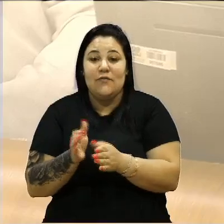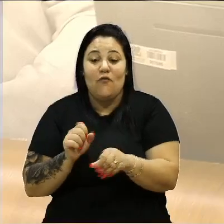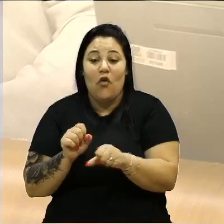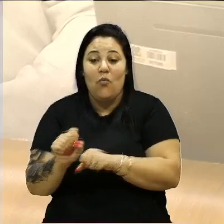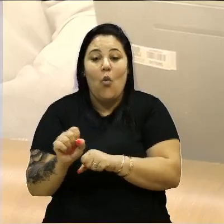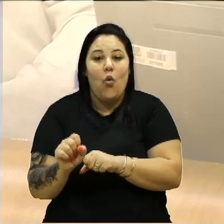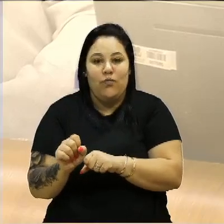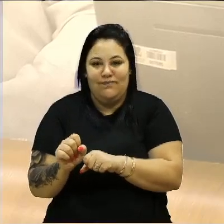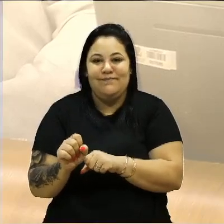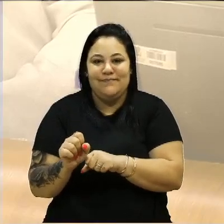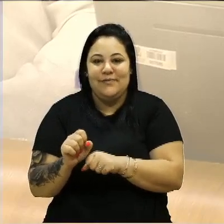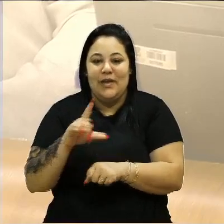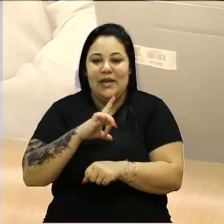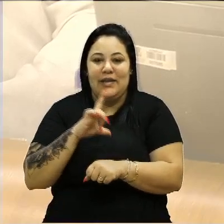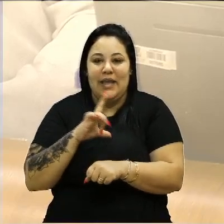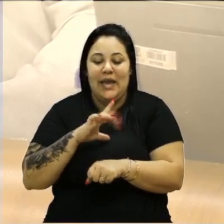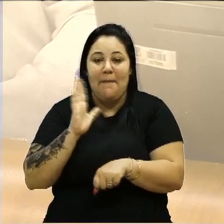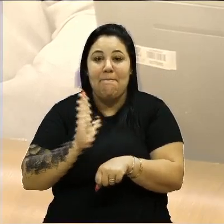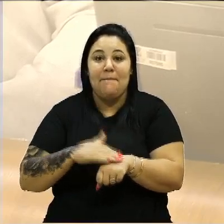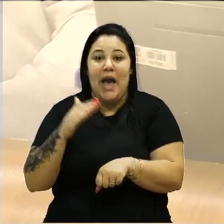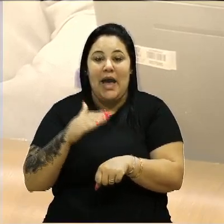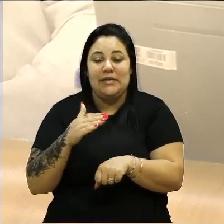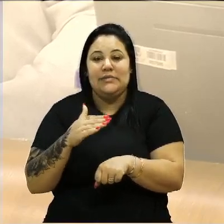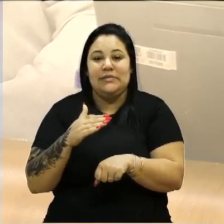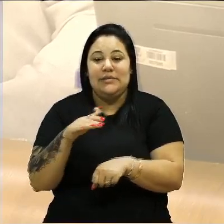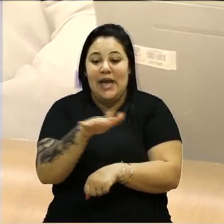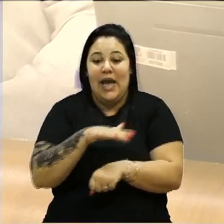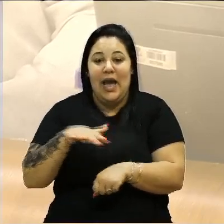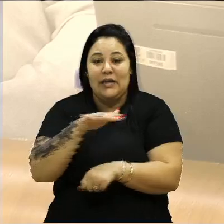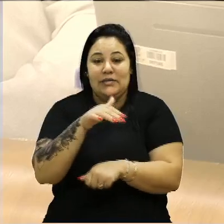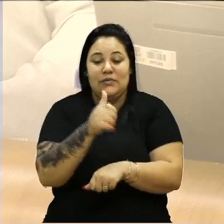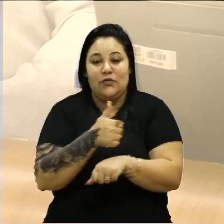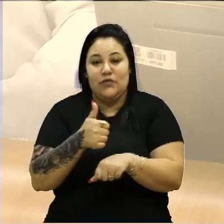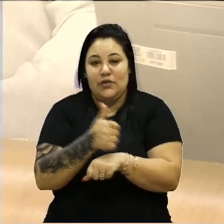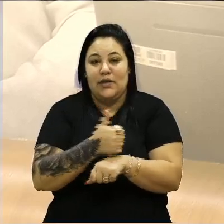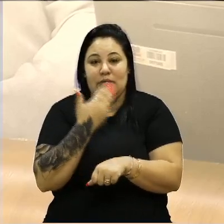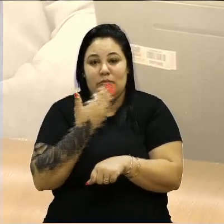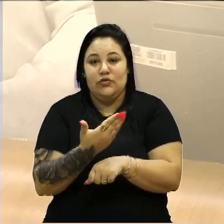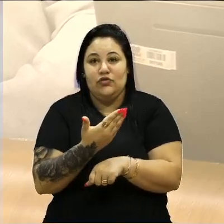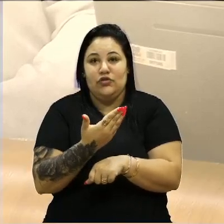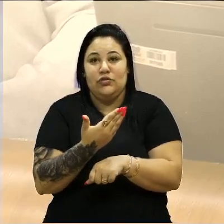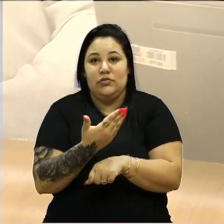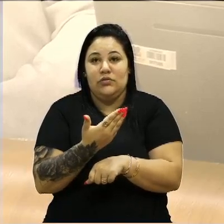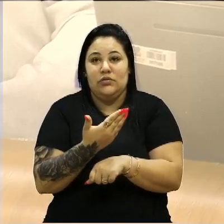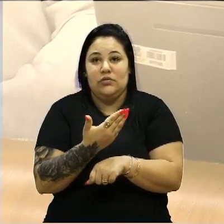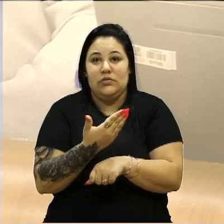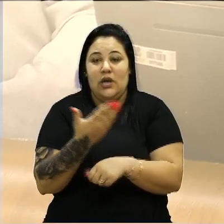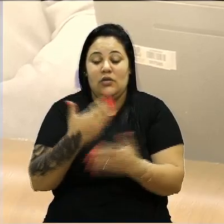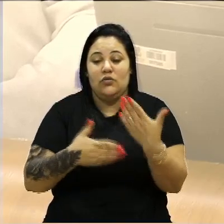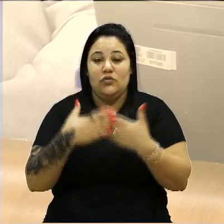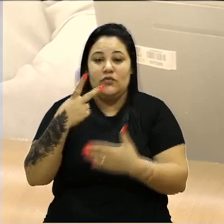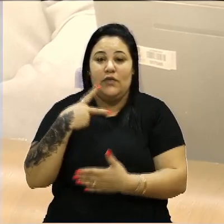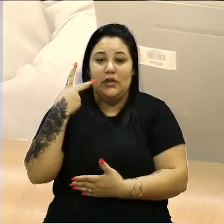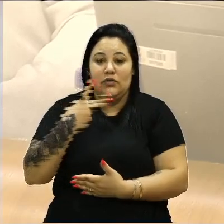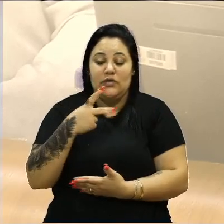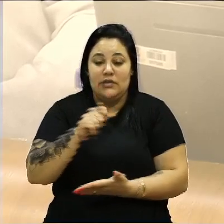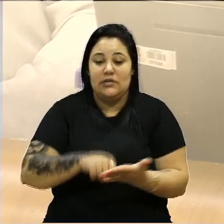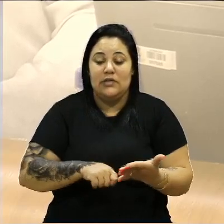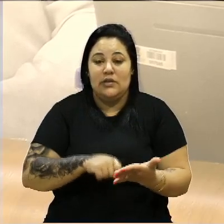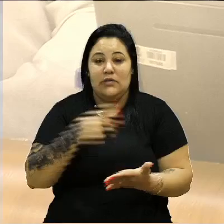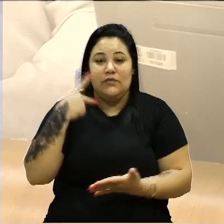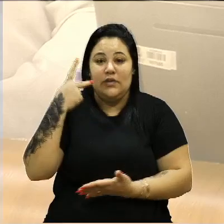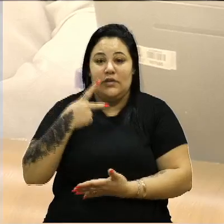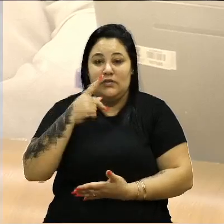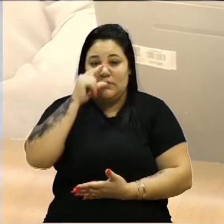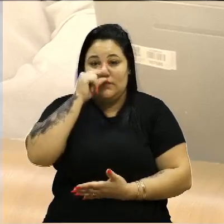para atuação. Dada a importância do tema, solicita a aprovação do presente requerimento por parte de nobres pares. Vem assinado pelo vereador